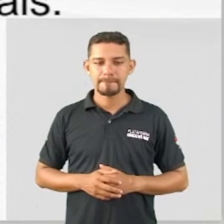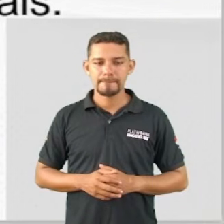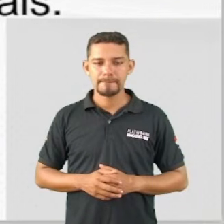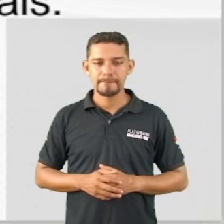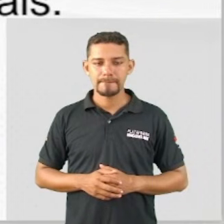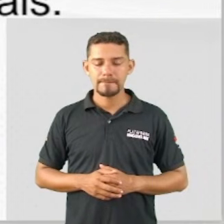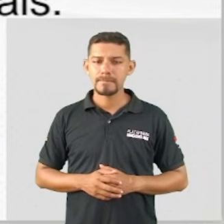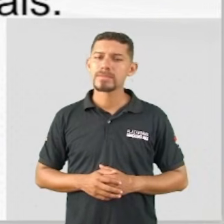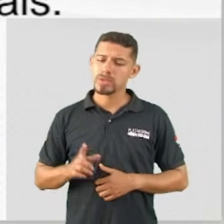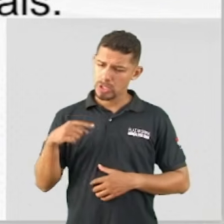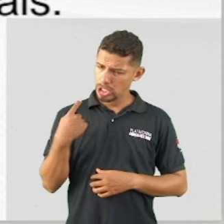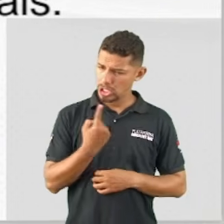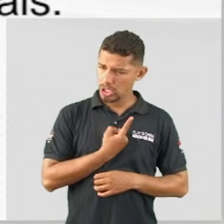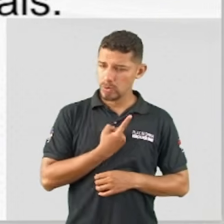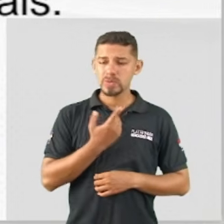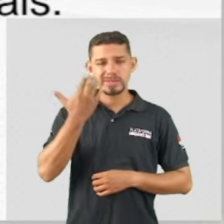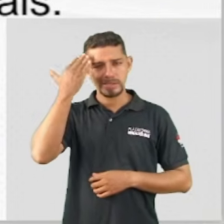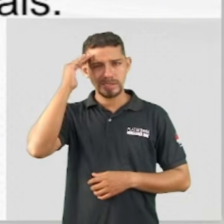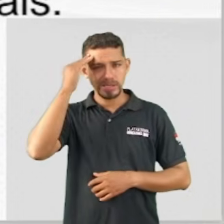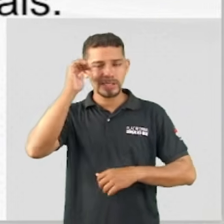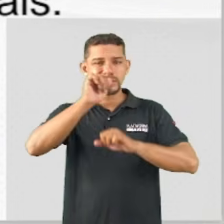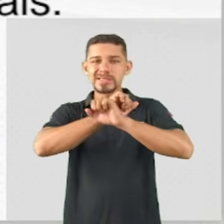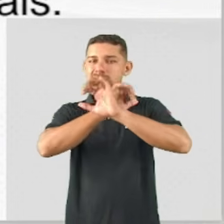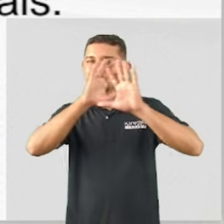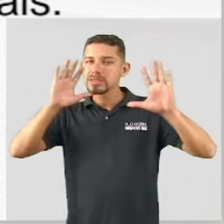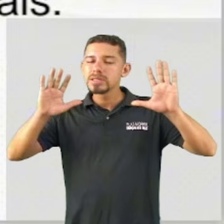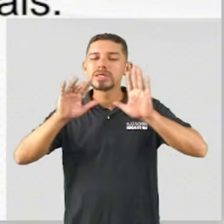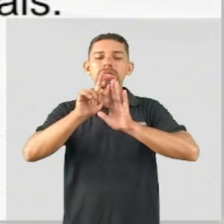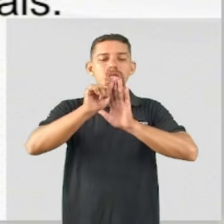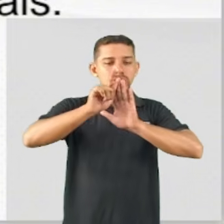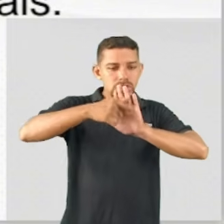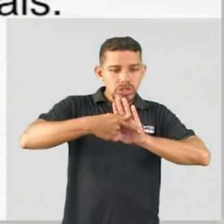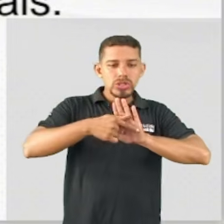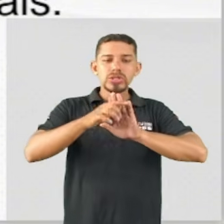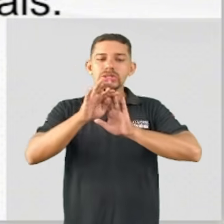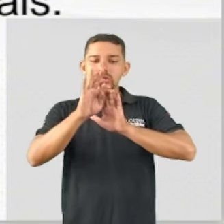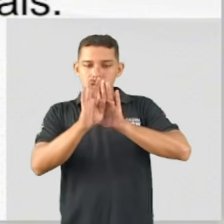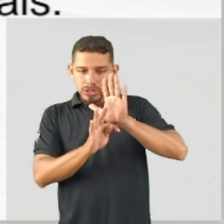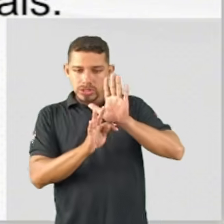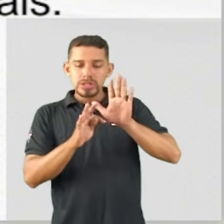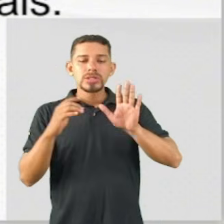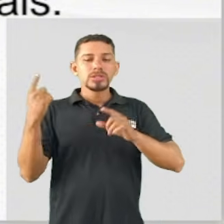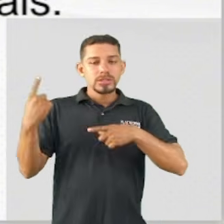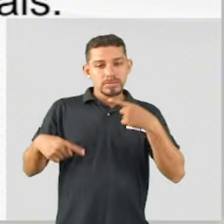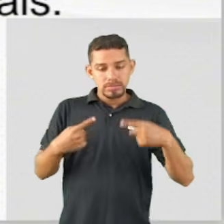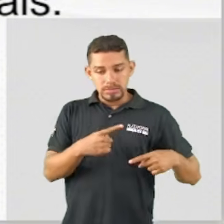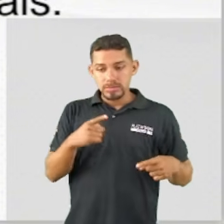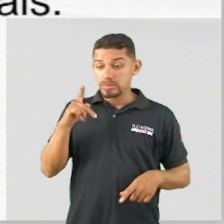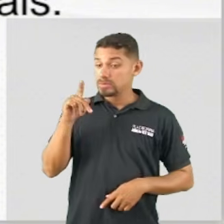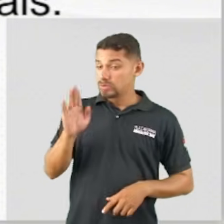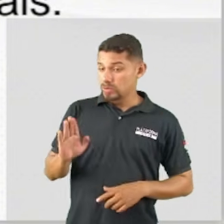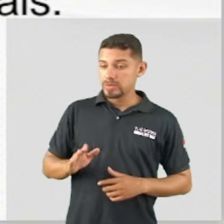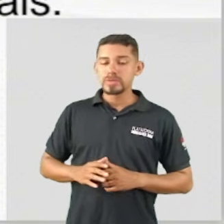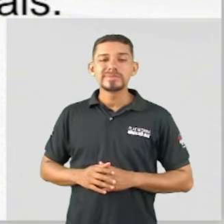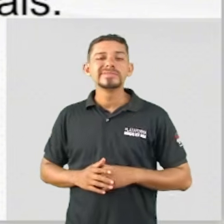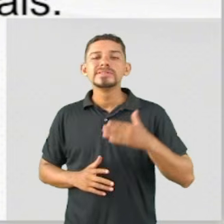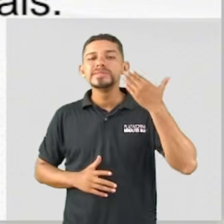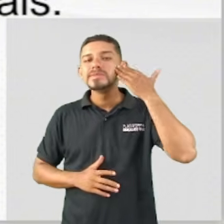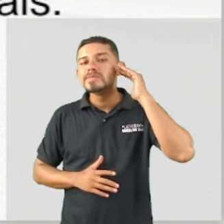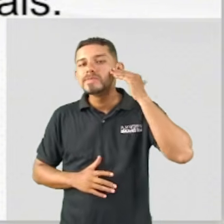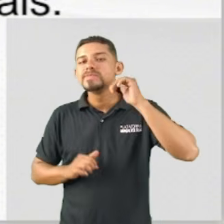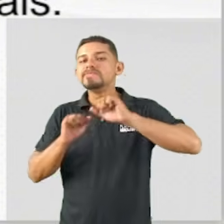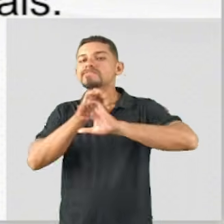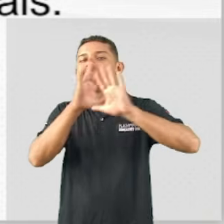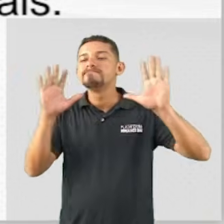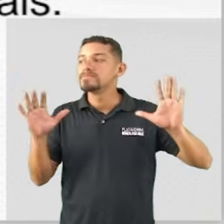E aí, para a gente continuar um pouco, entendendo mais sobre esse gênero da oralidade, né, esse debate público regrado, é importante a gente